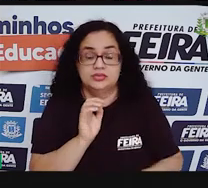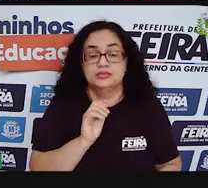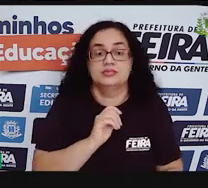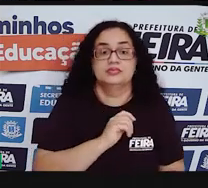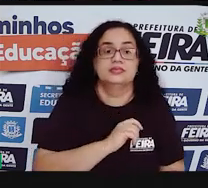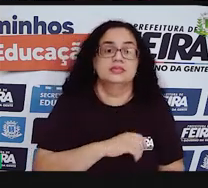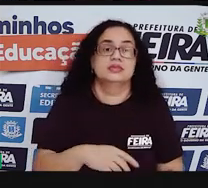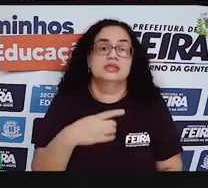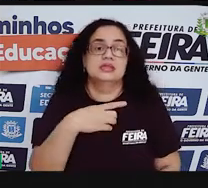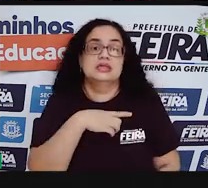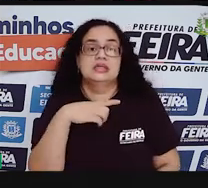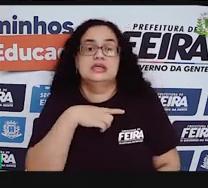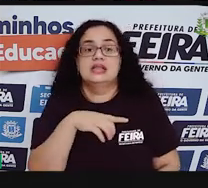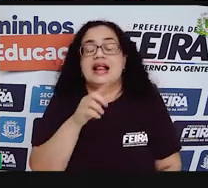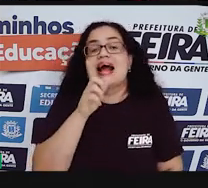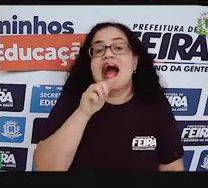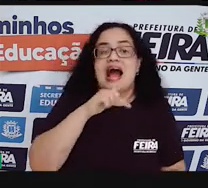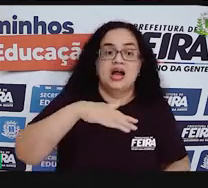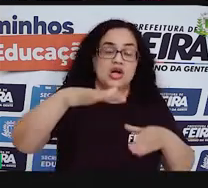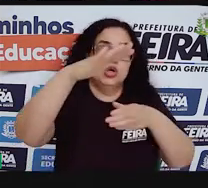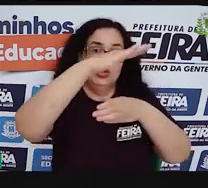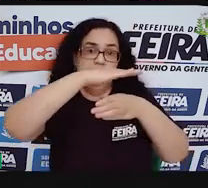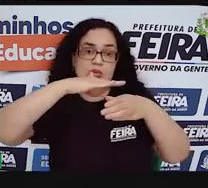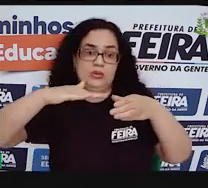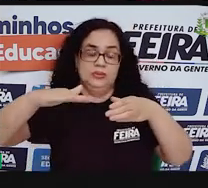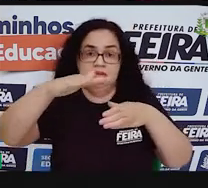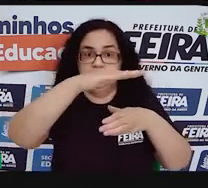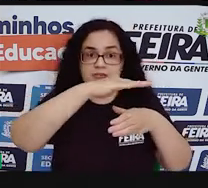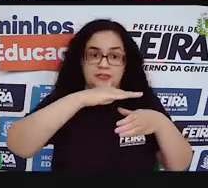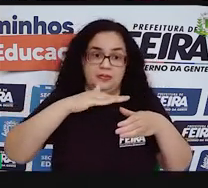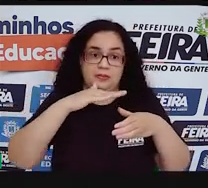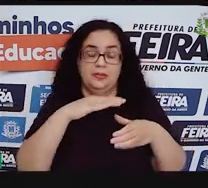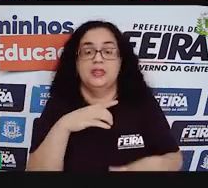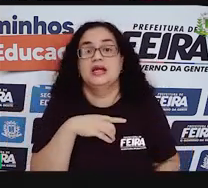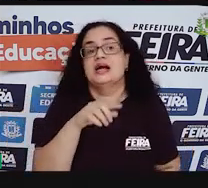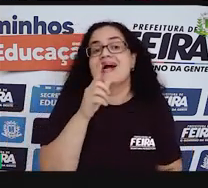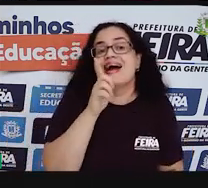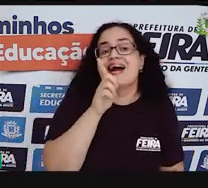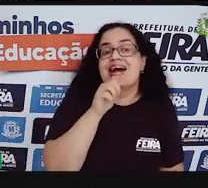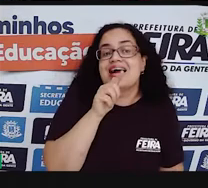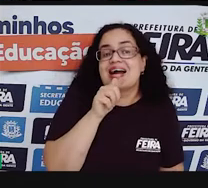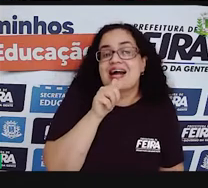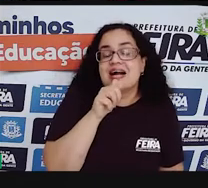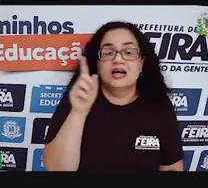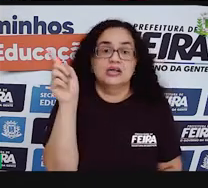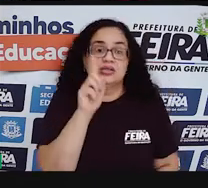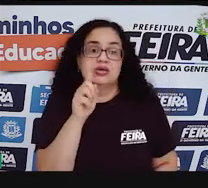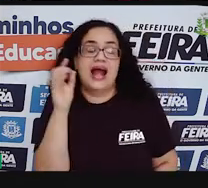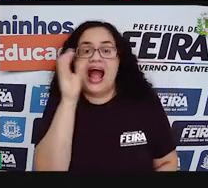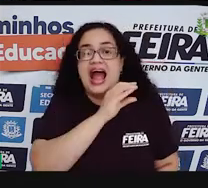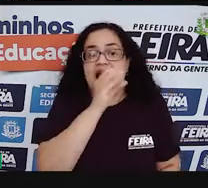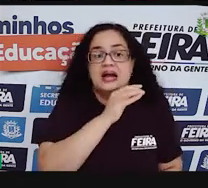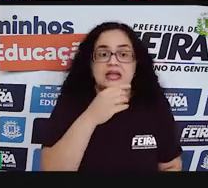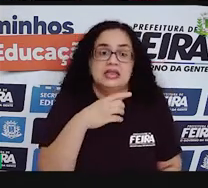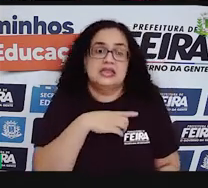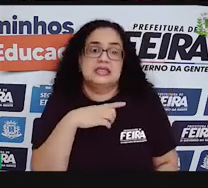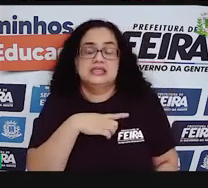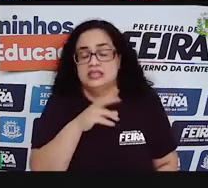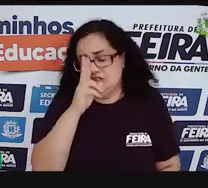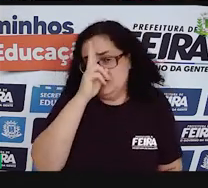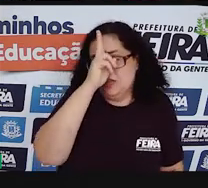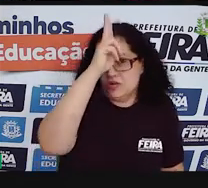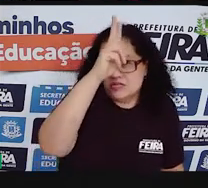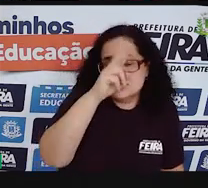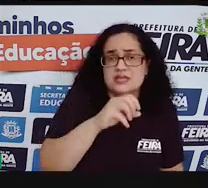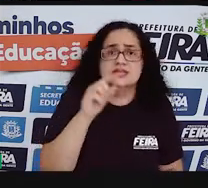algo que deixa a água passar, um líquido passar, se é permeável, não permeável, se tem